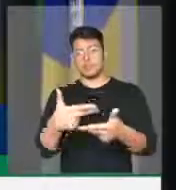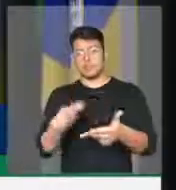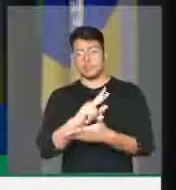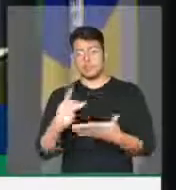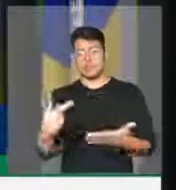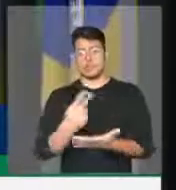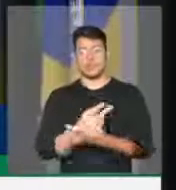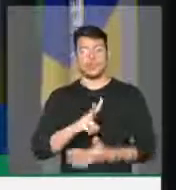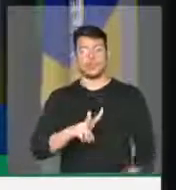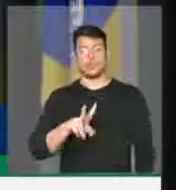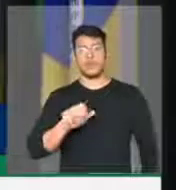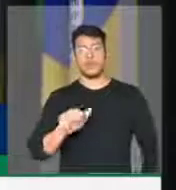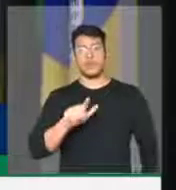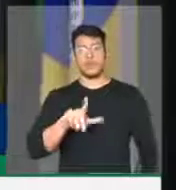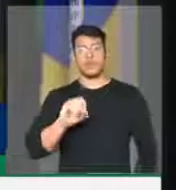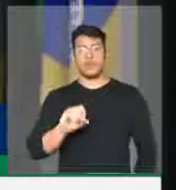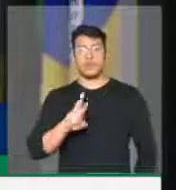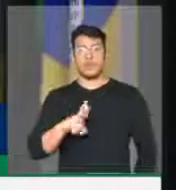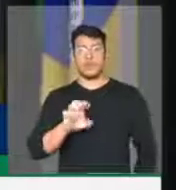certa maneira,